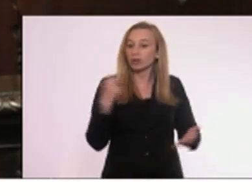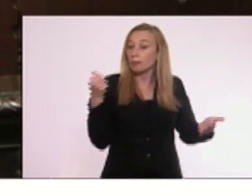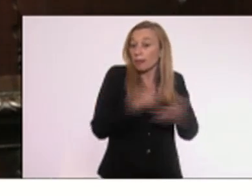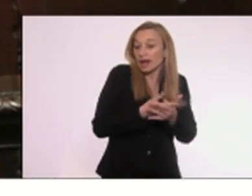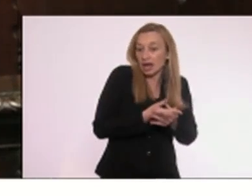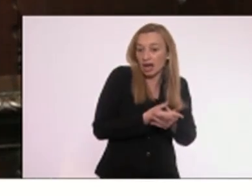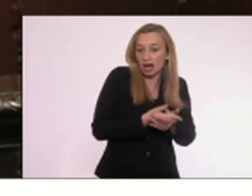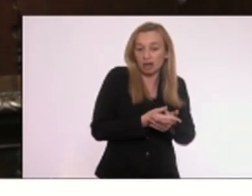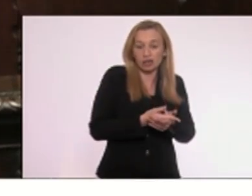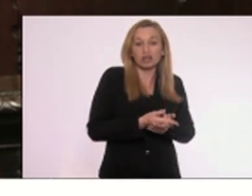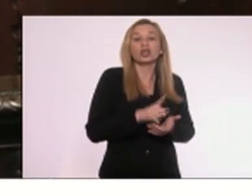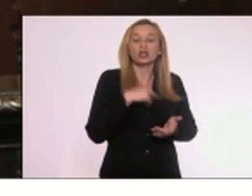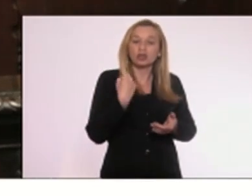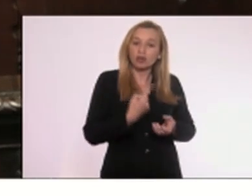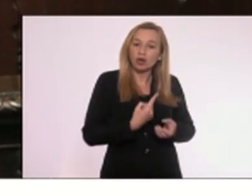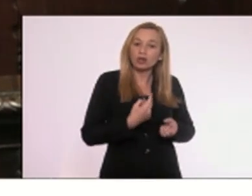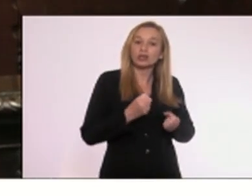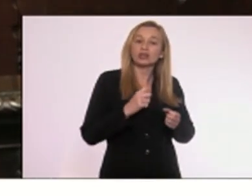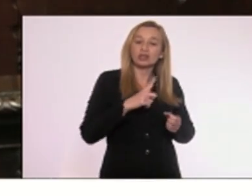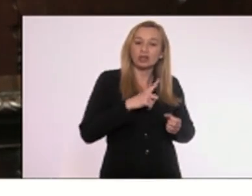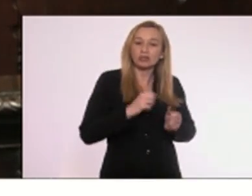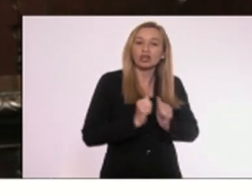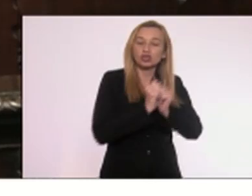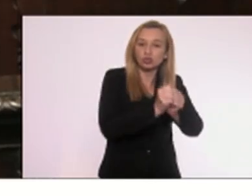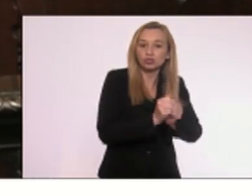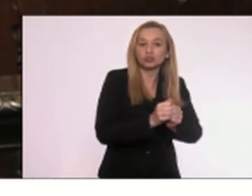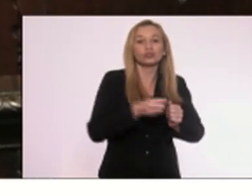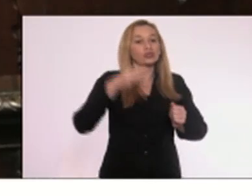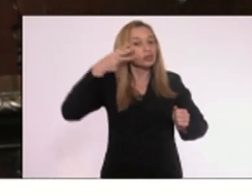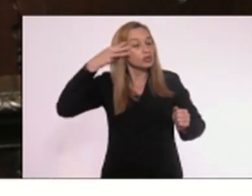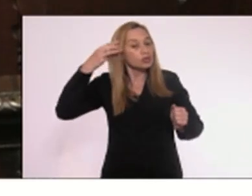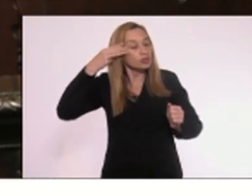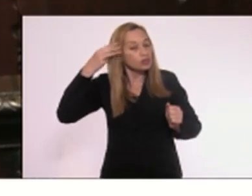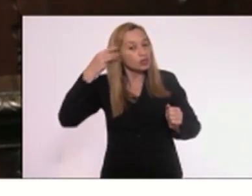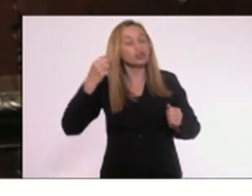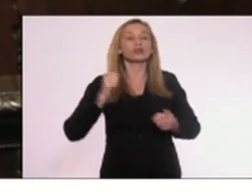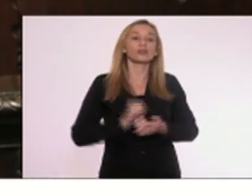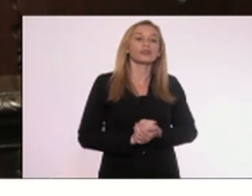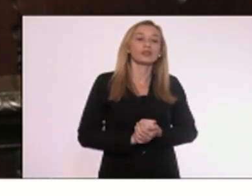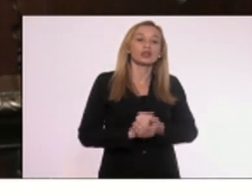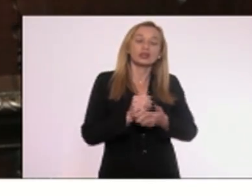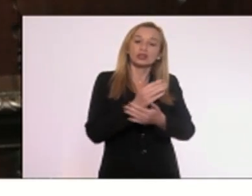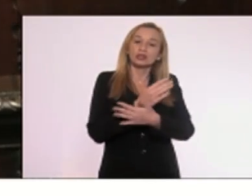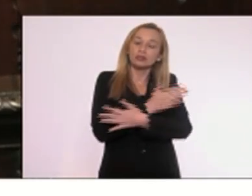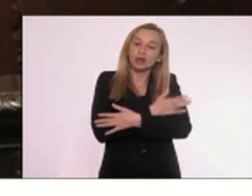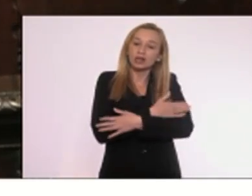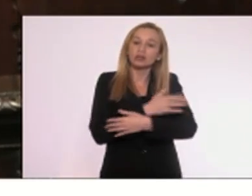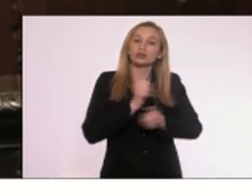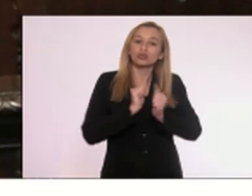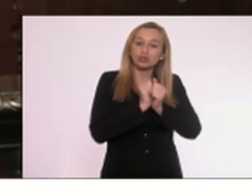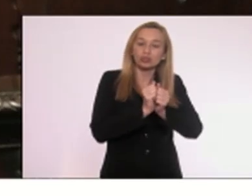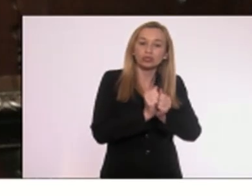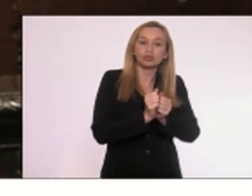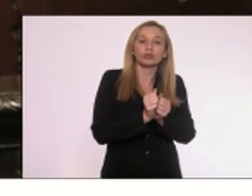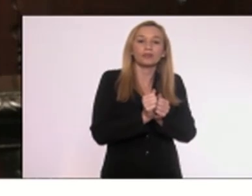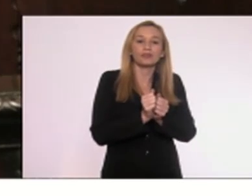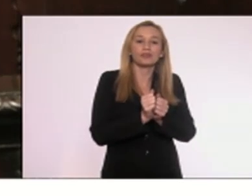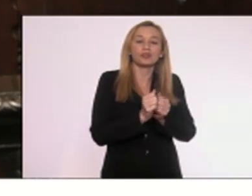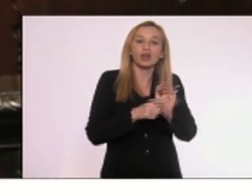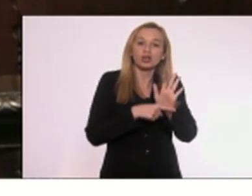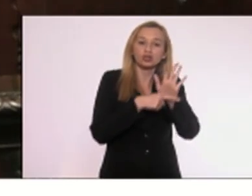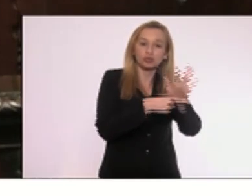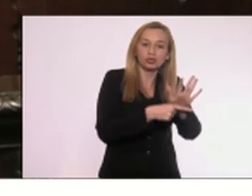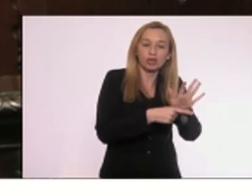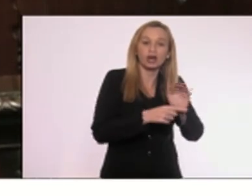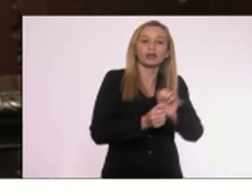nós temos que, ao lado do governador Wilson Witzel, do governo do estado do Rio de Janeiro, de braços dados, promover a